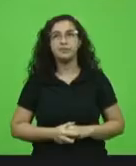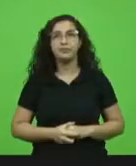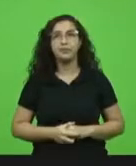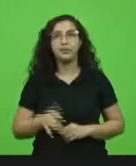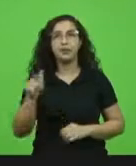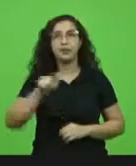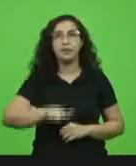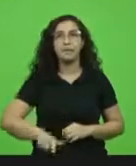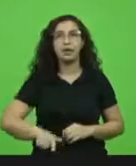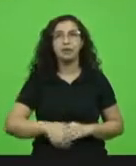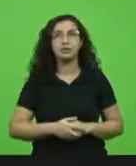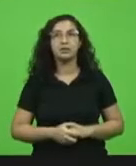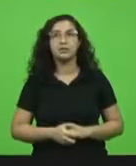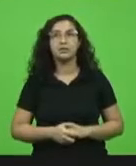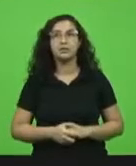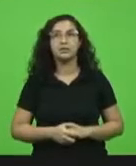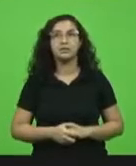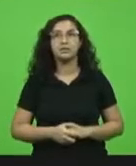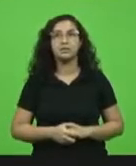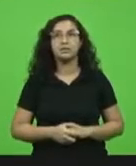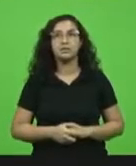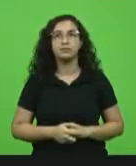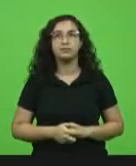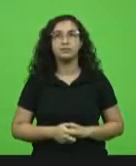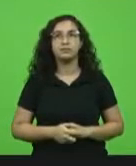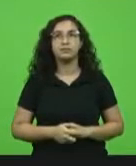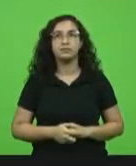Adverte-se ainda que a